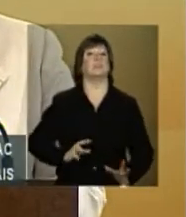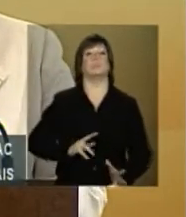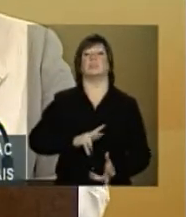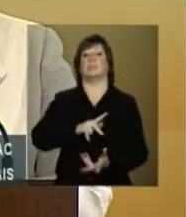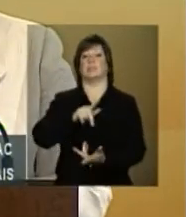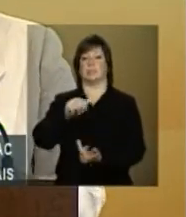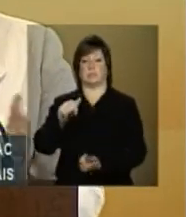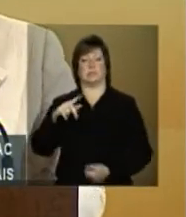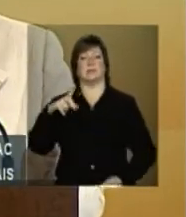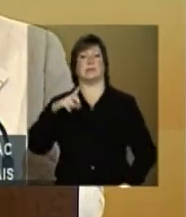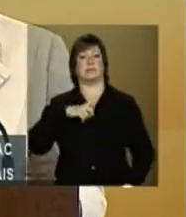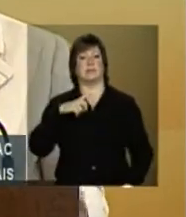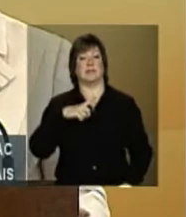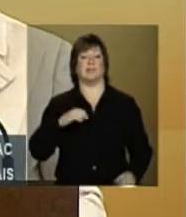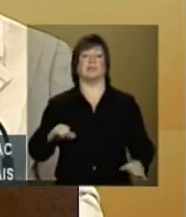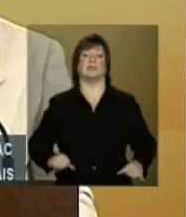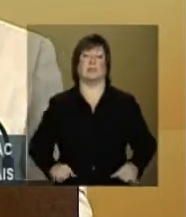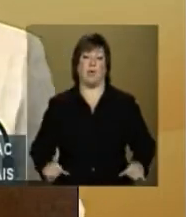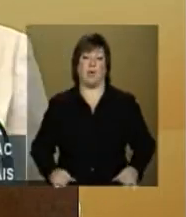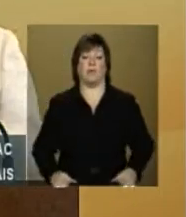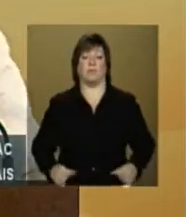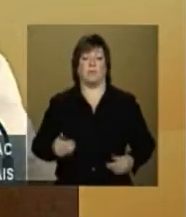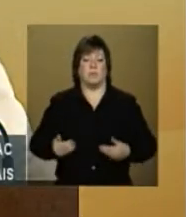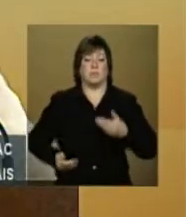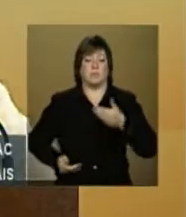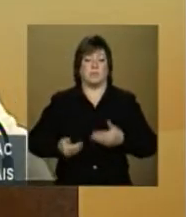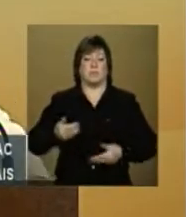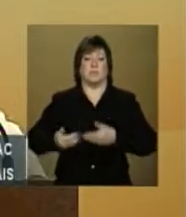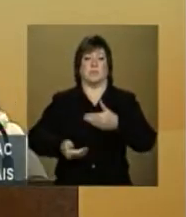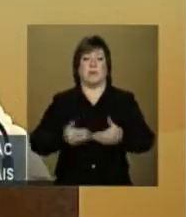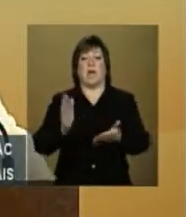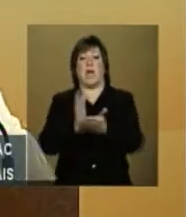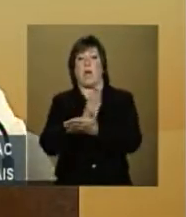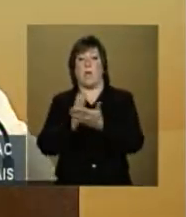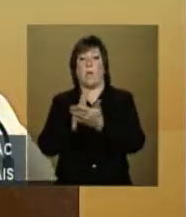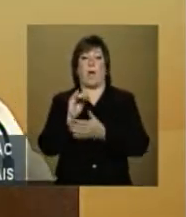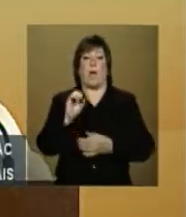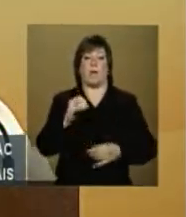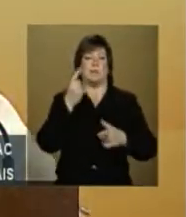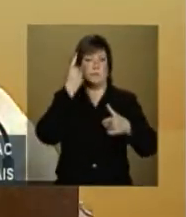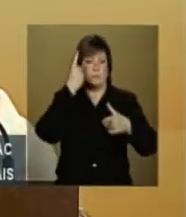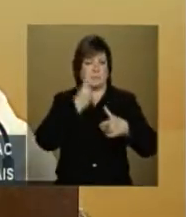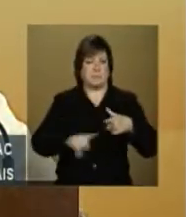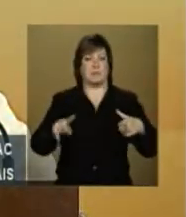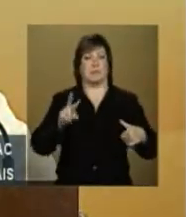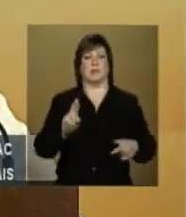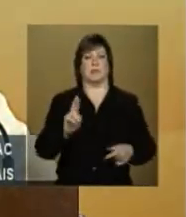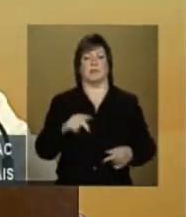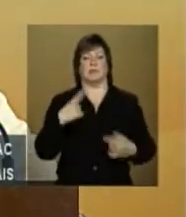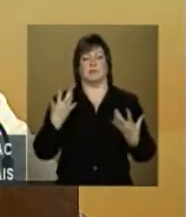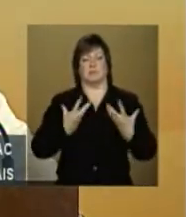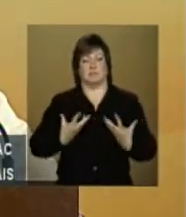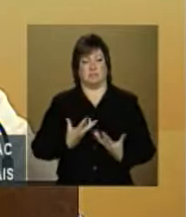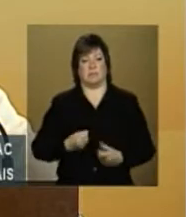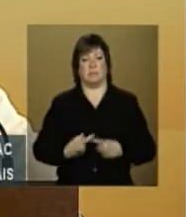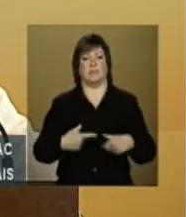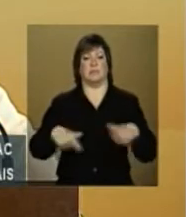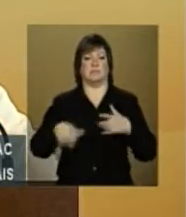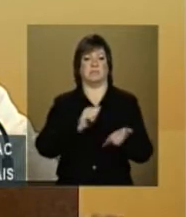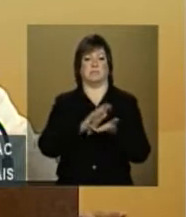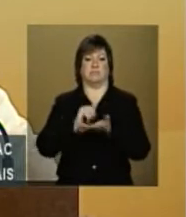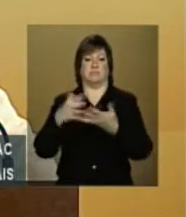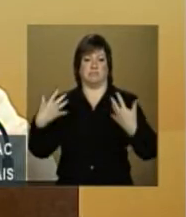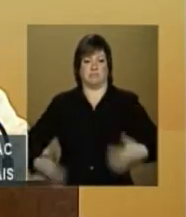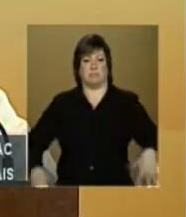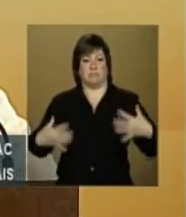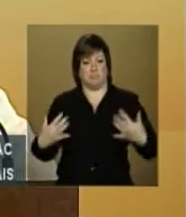tem e sofre um processo, em alguns casos, de recessão, desesperança e desemprego.